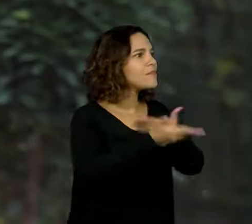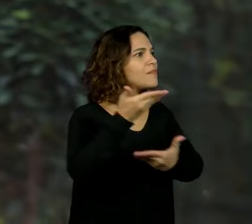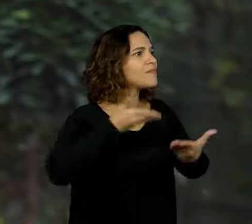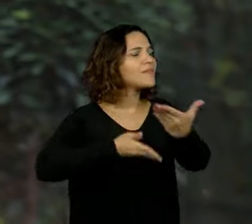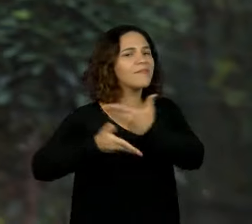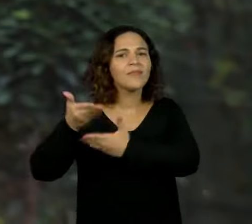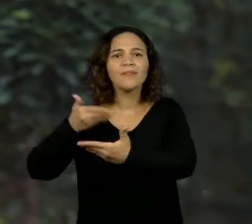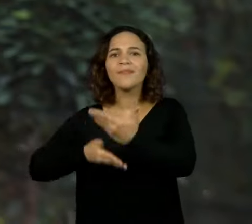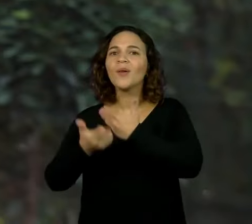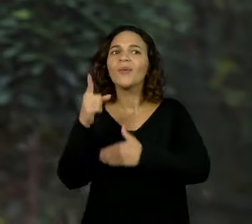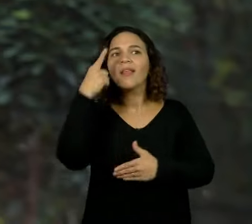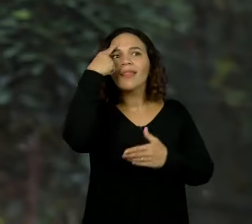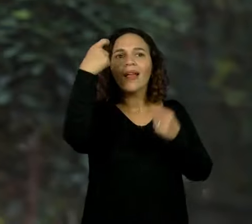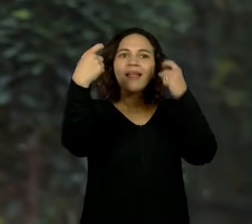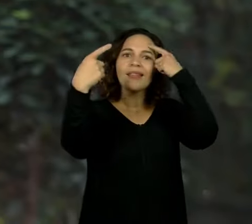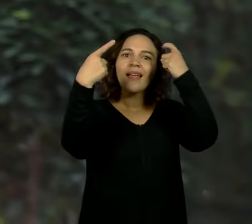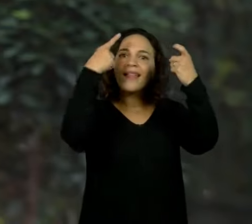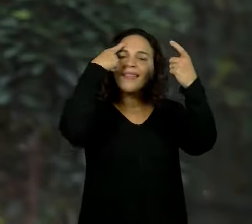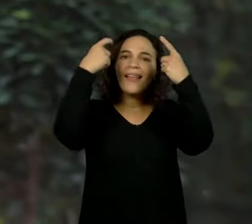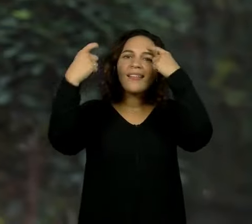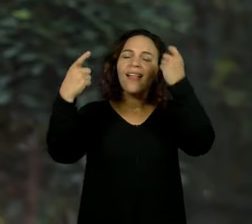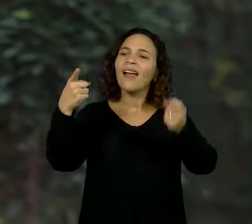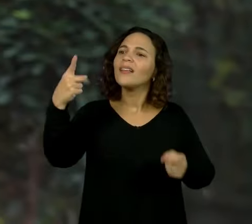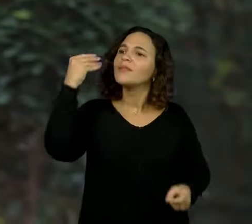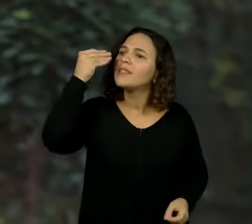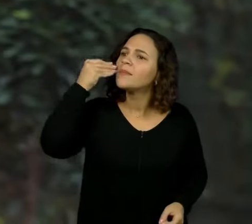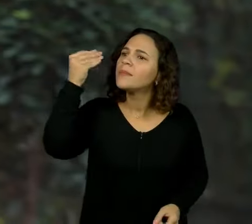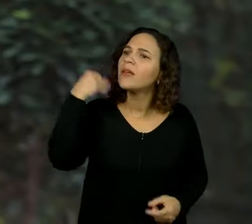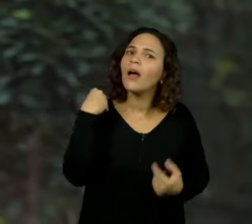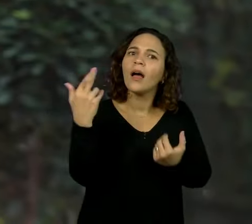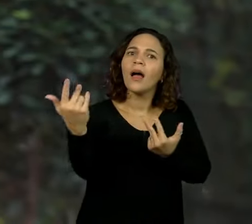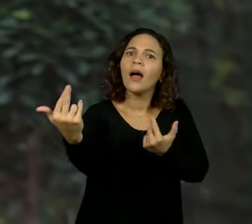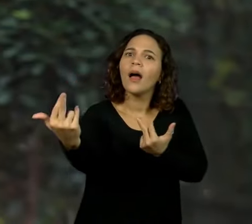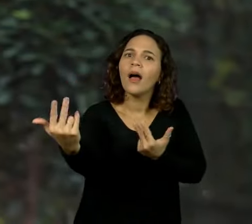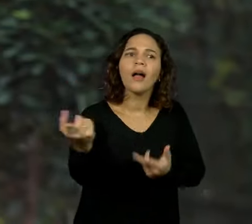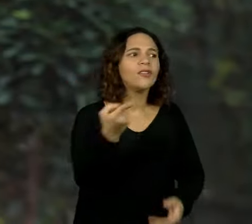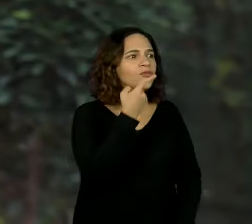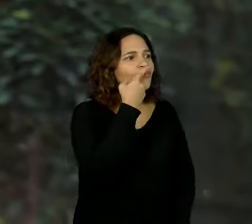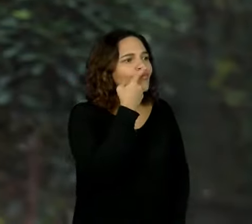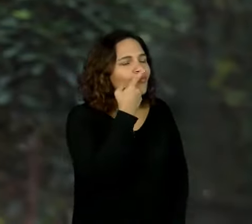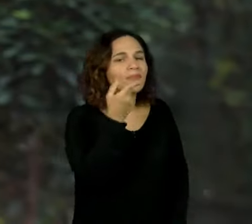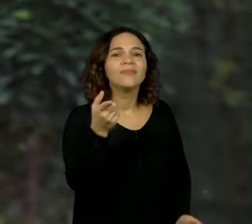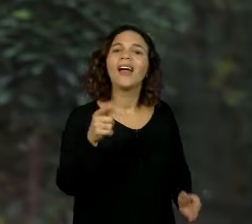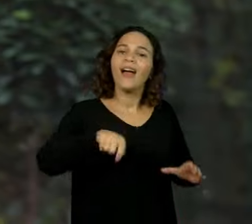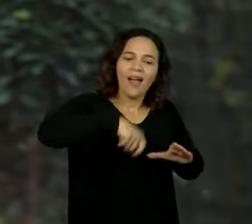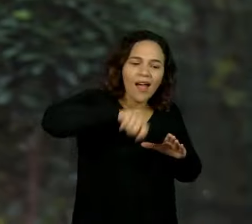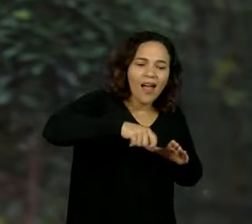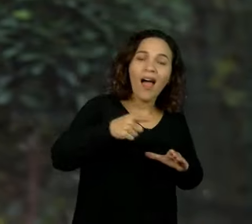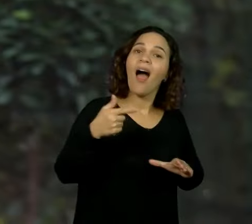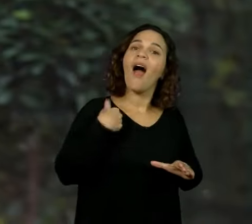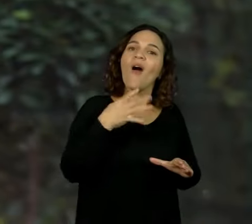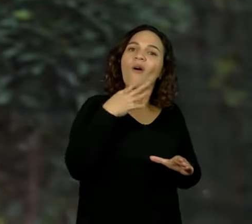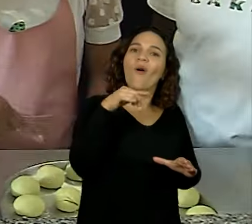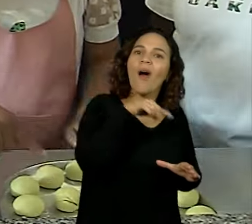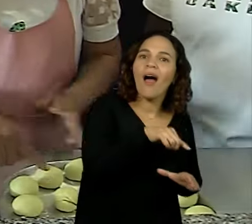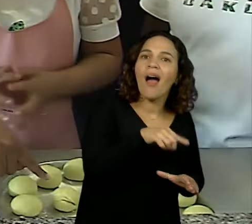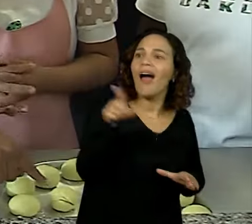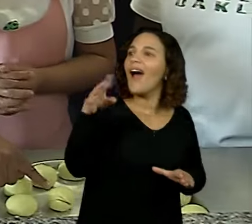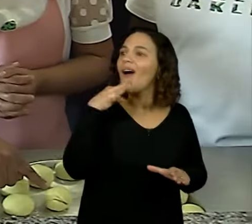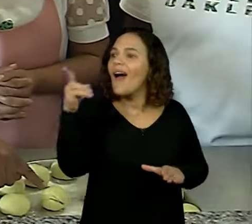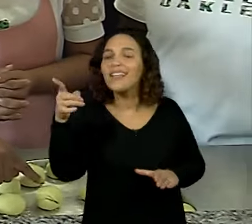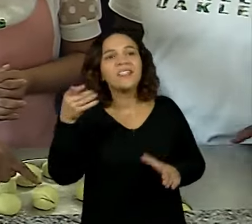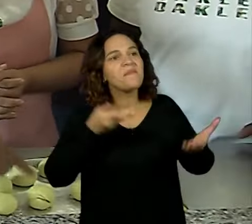trocar ideia através dessa troca de figurinha que elas têm aqui em relação a uma receita, a um tipo de alimento, a um tipo de fermentação,